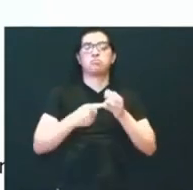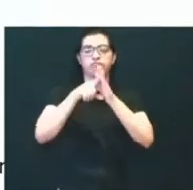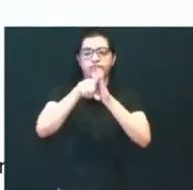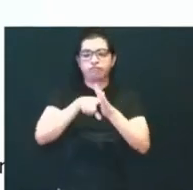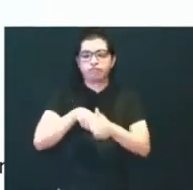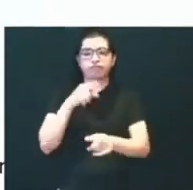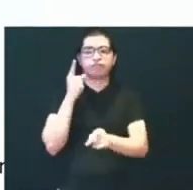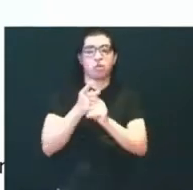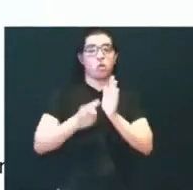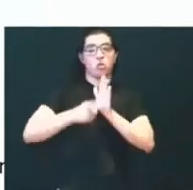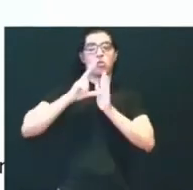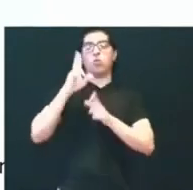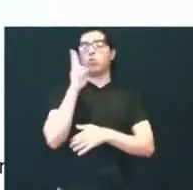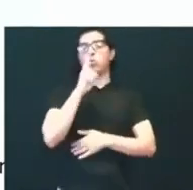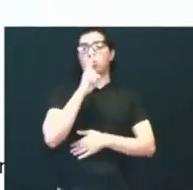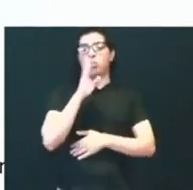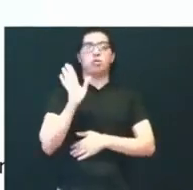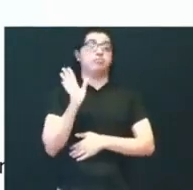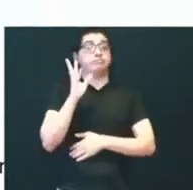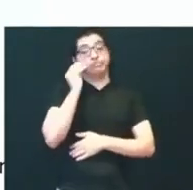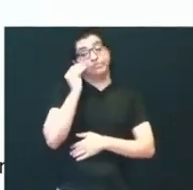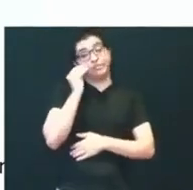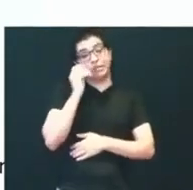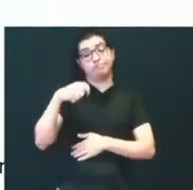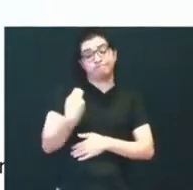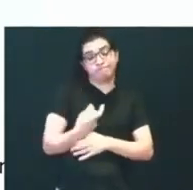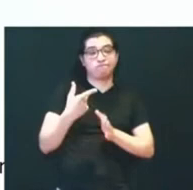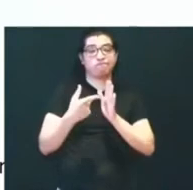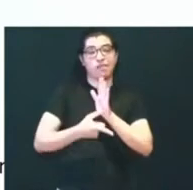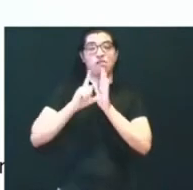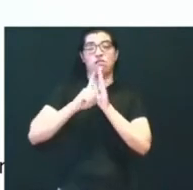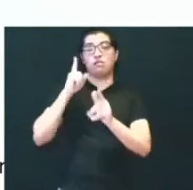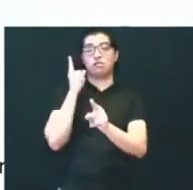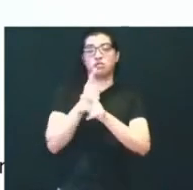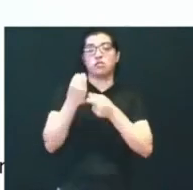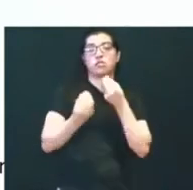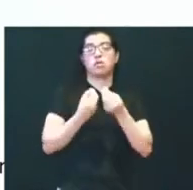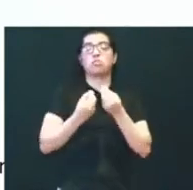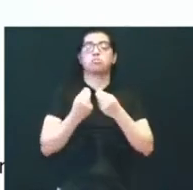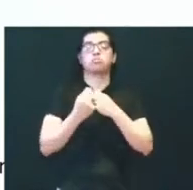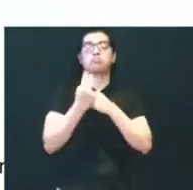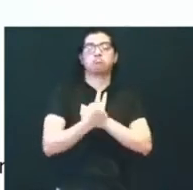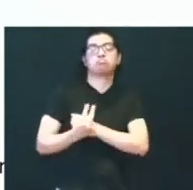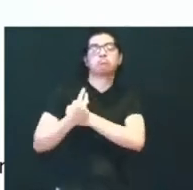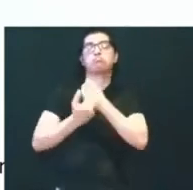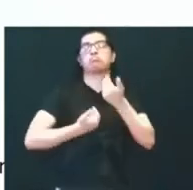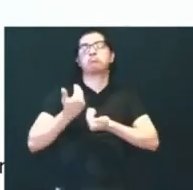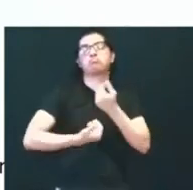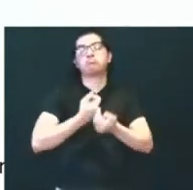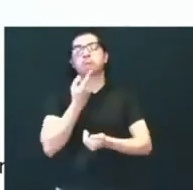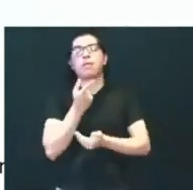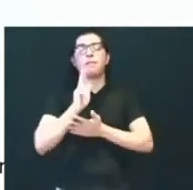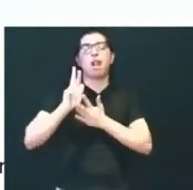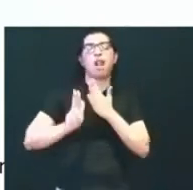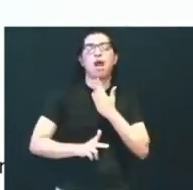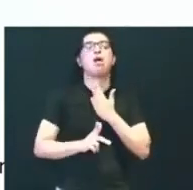diagnóstico precoce, se a gente puder usar essa palavra, né, de você o tratamento, o diagnóstico precoce, o encaminhamento